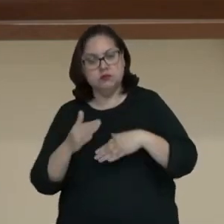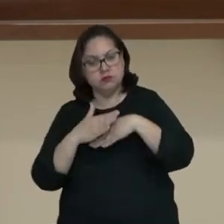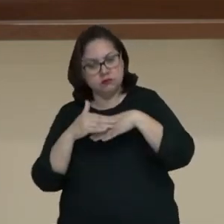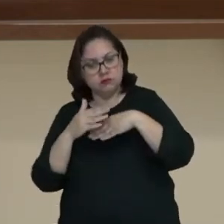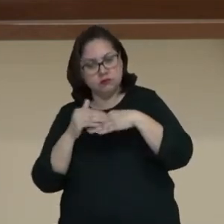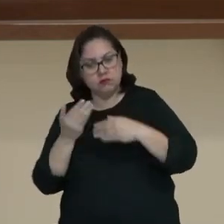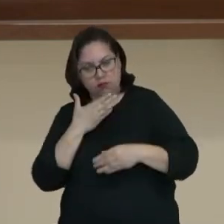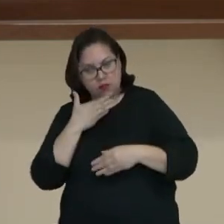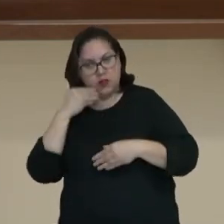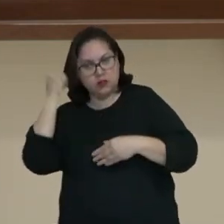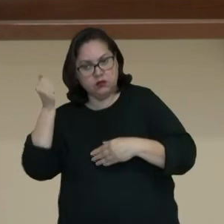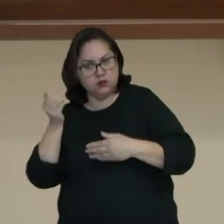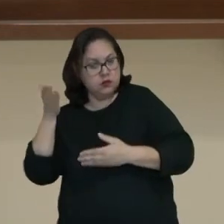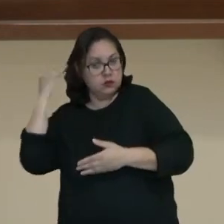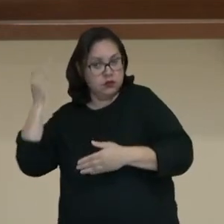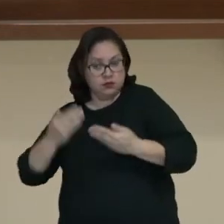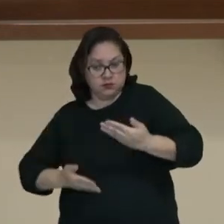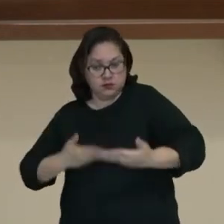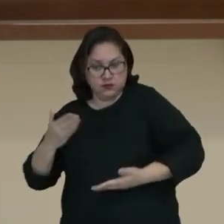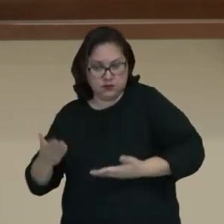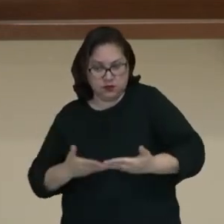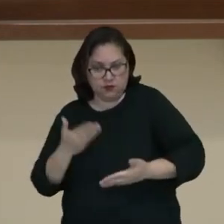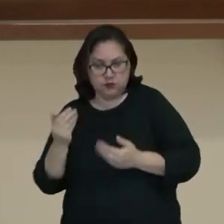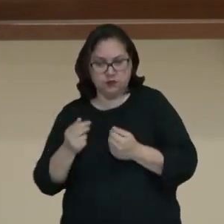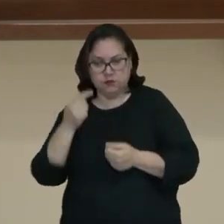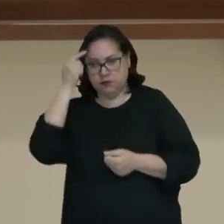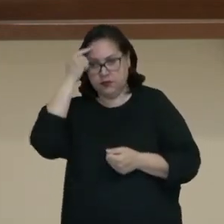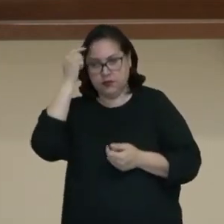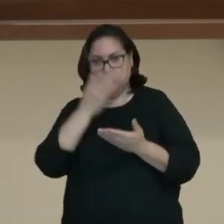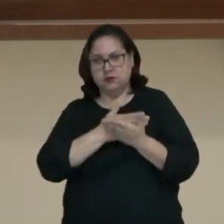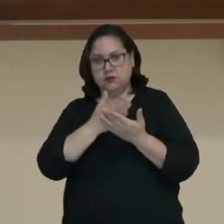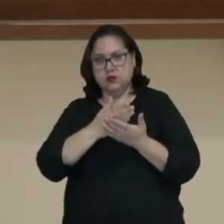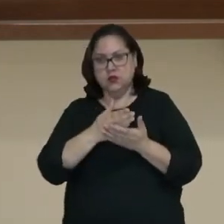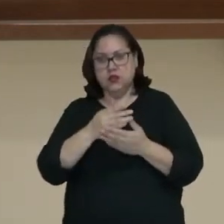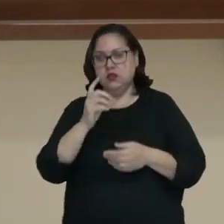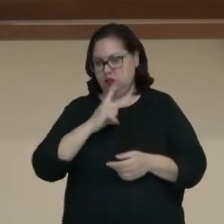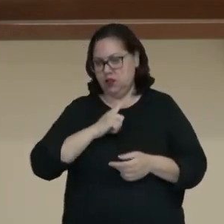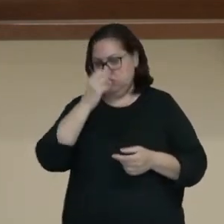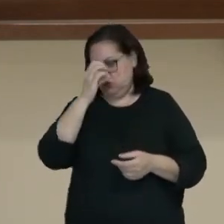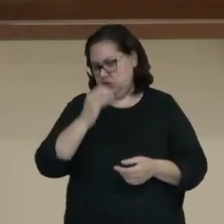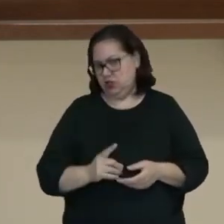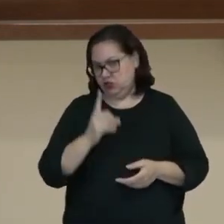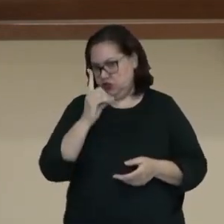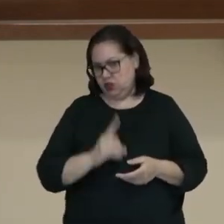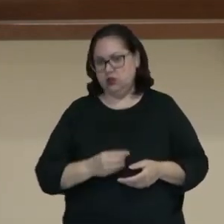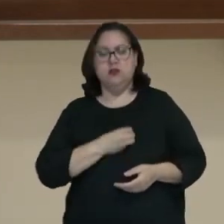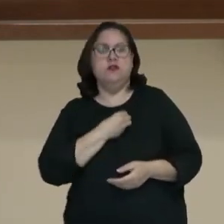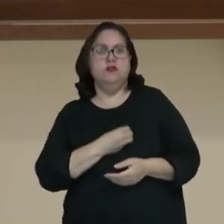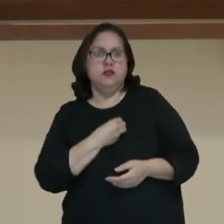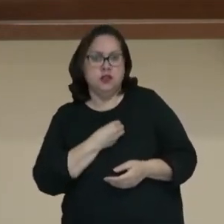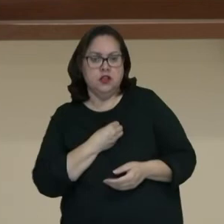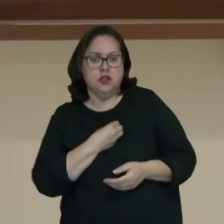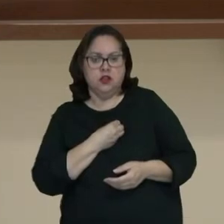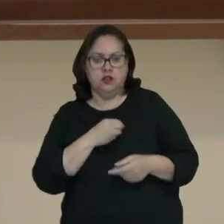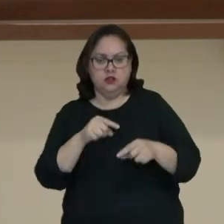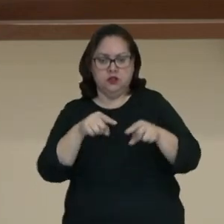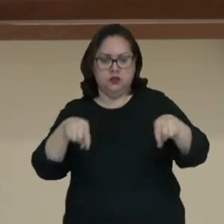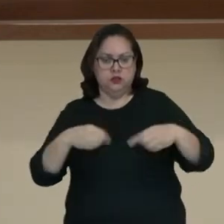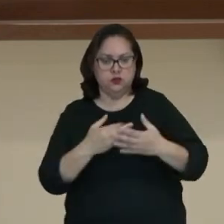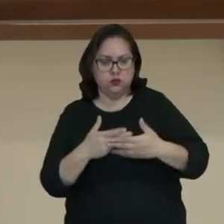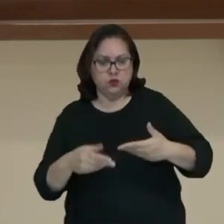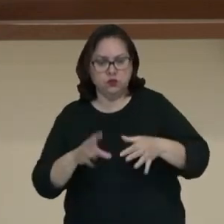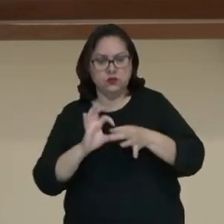maneira melhor do que era um súdito, né? A gente começa a pensar assim, não, eu tenho direitos, a vida, a propriedade,